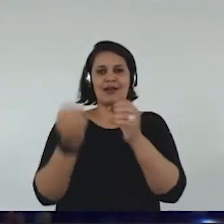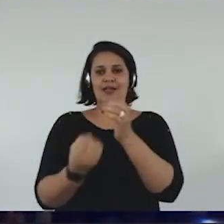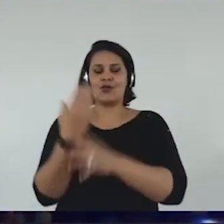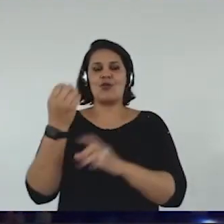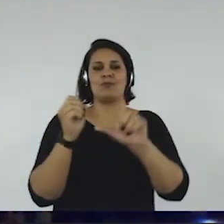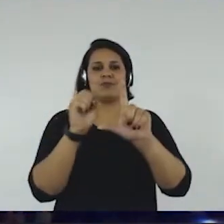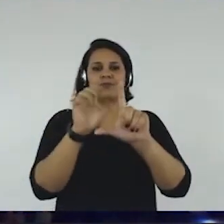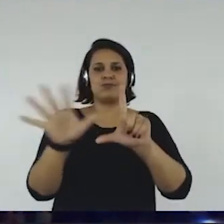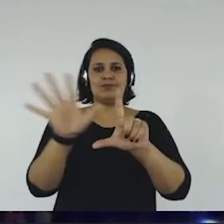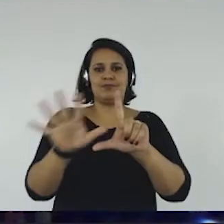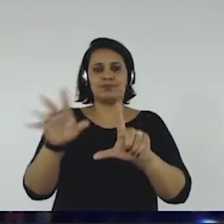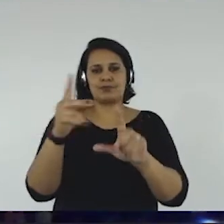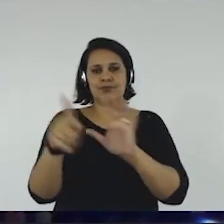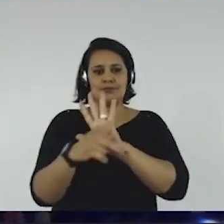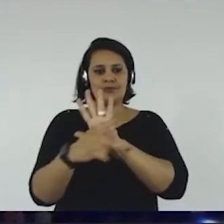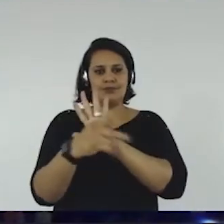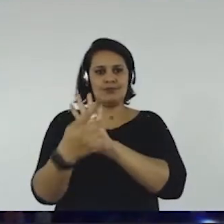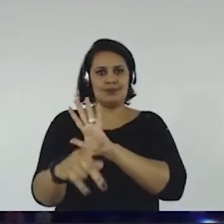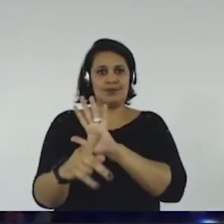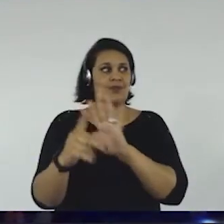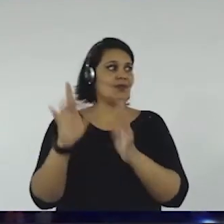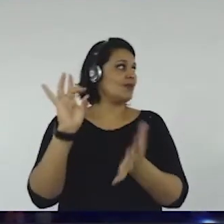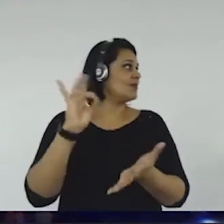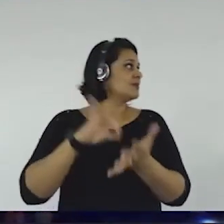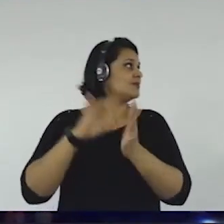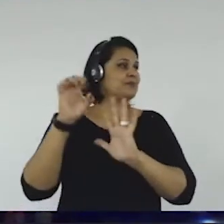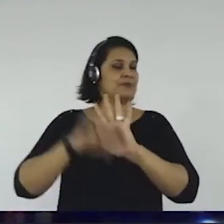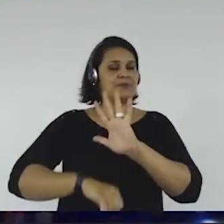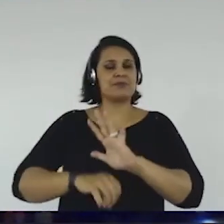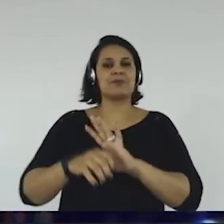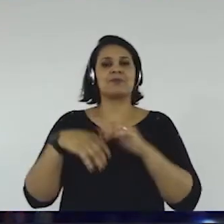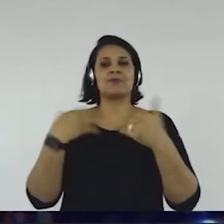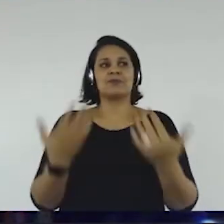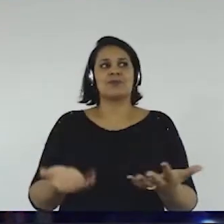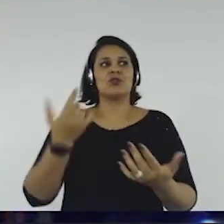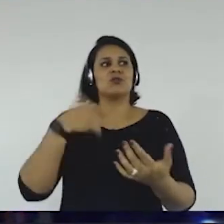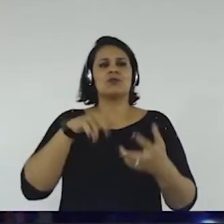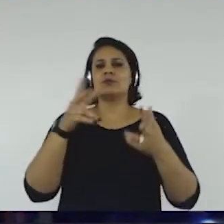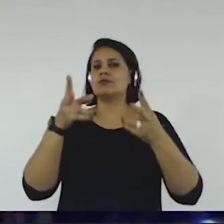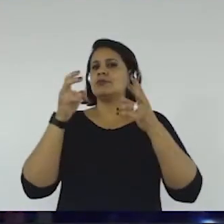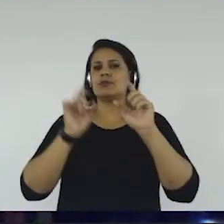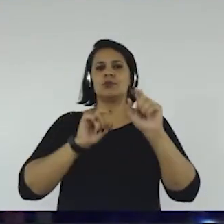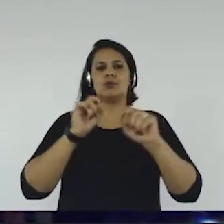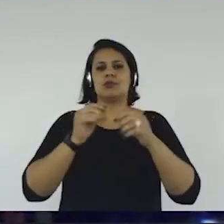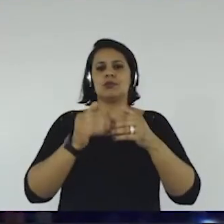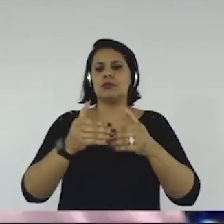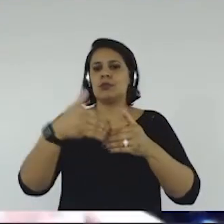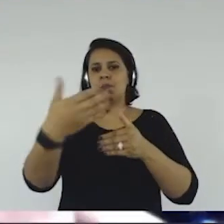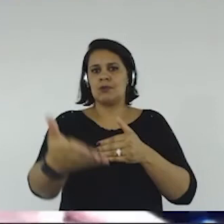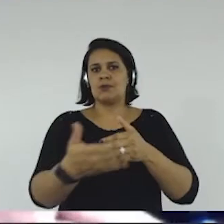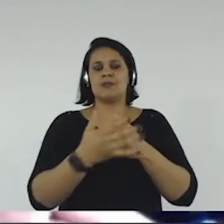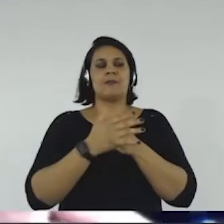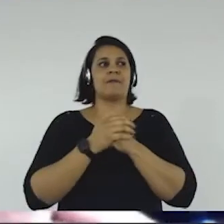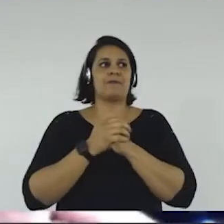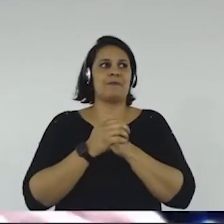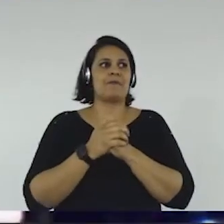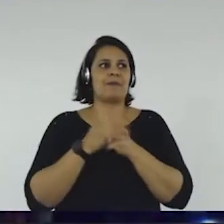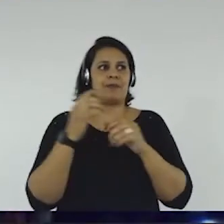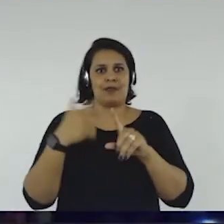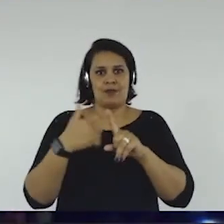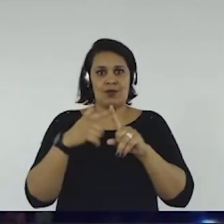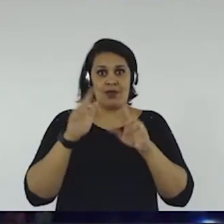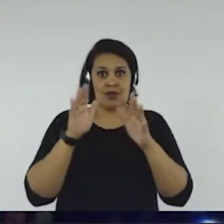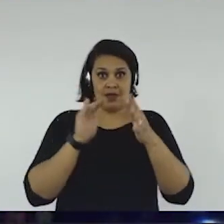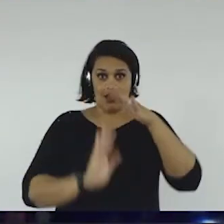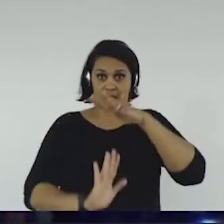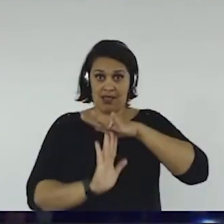modo oficial um pouco antes. Muito bem, o que nós vimos depois dessas medidas? Porque nós temos, a partir então de meados